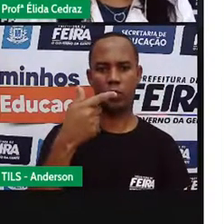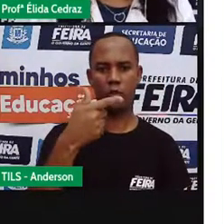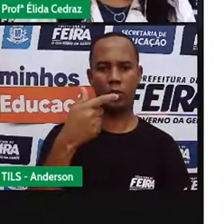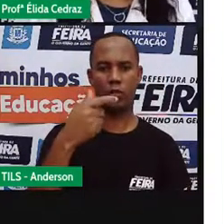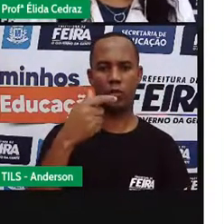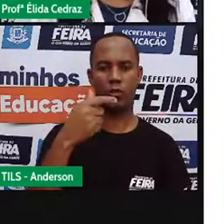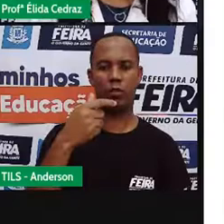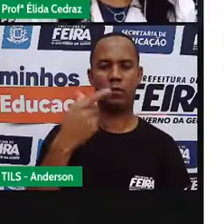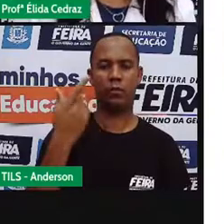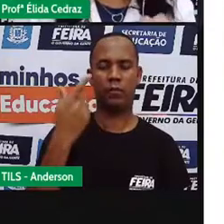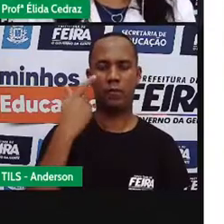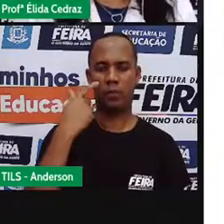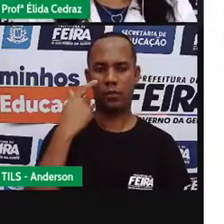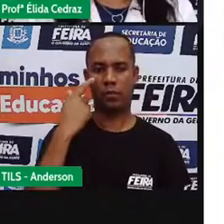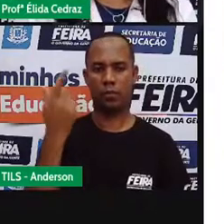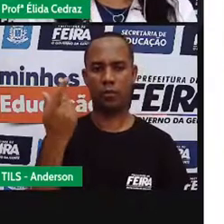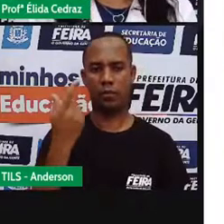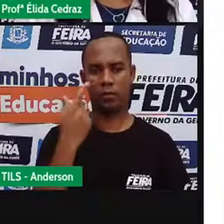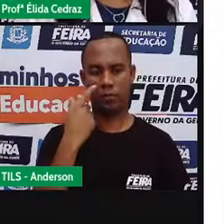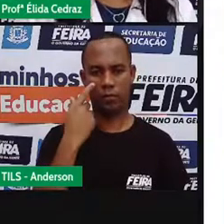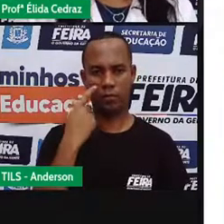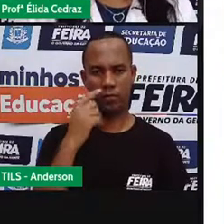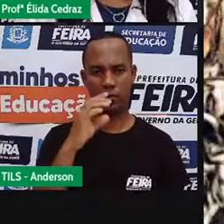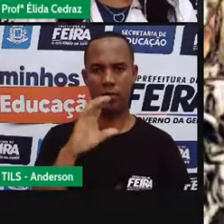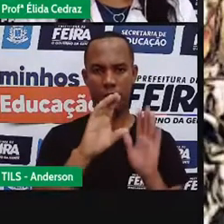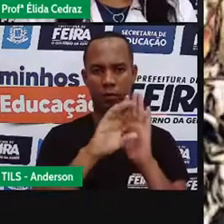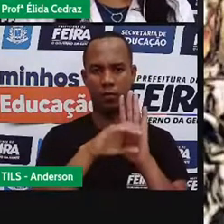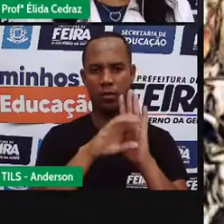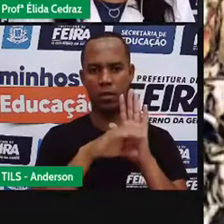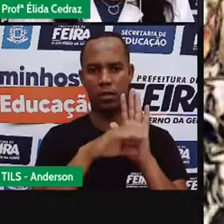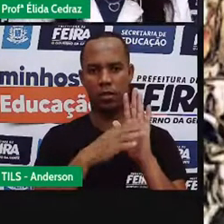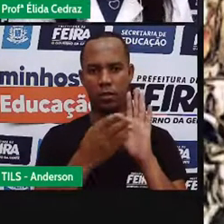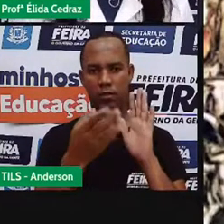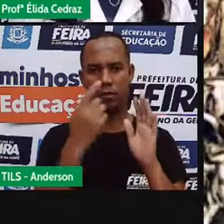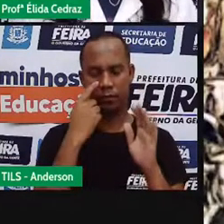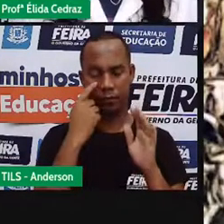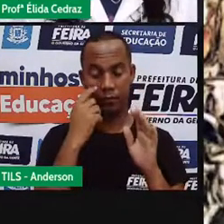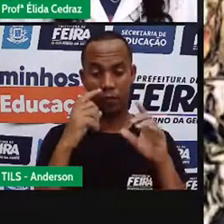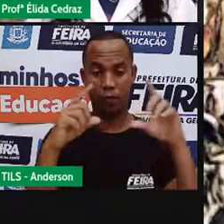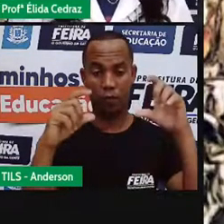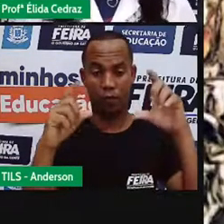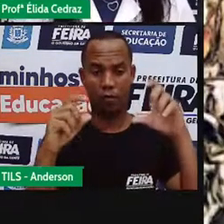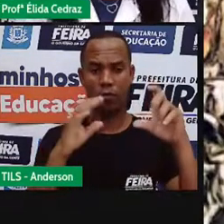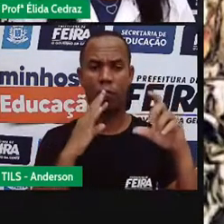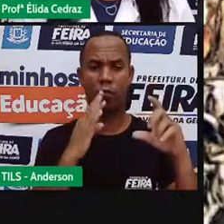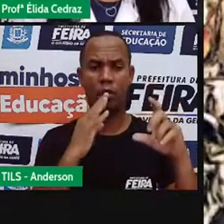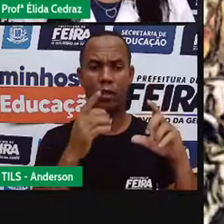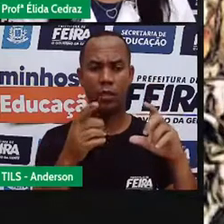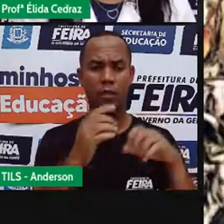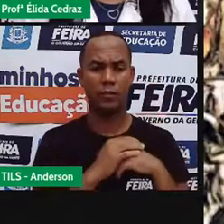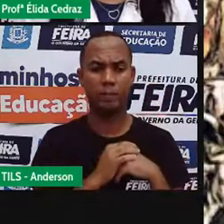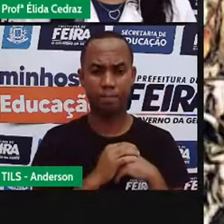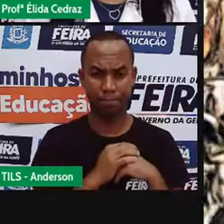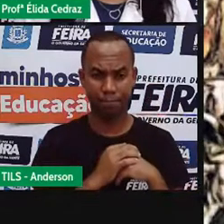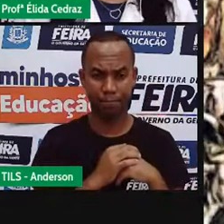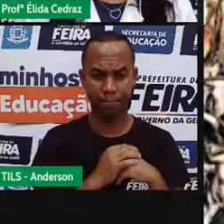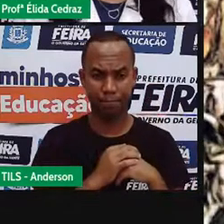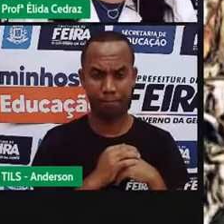Bahia. Marca aí, ó, no seu calendário, o último dia. E você conhece essa